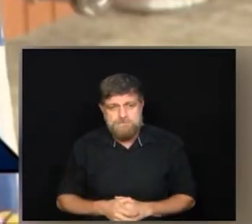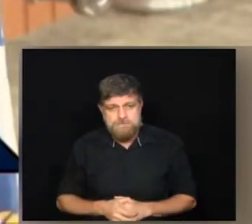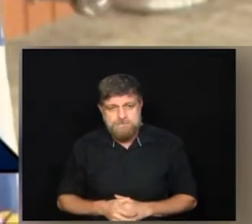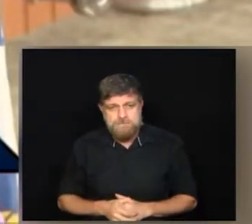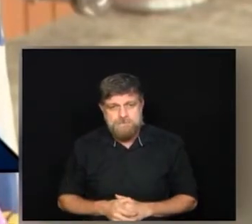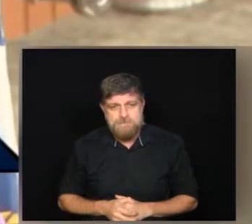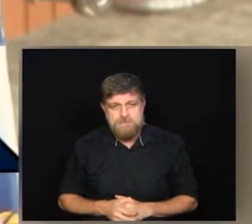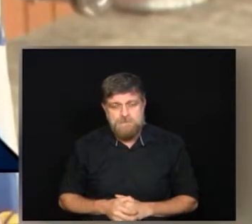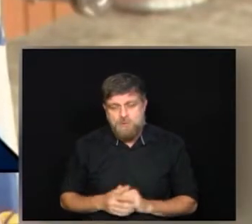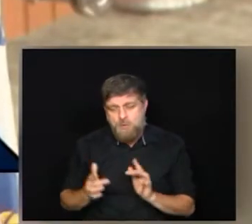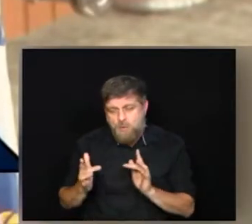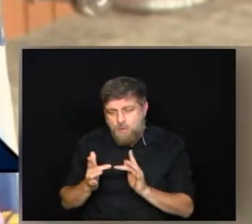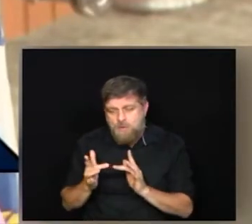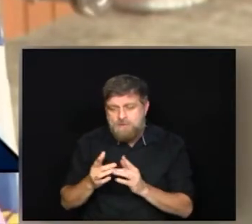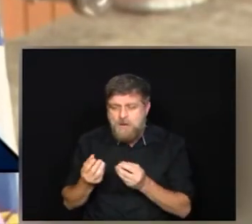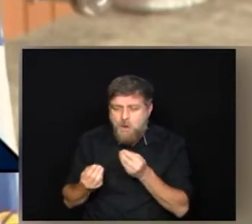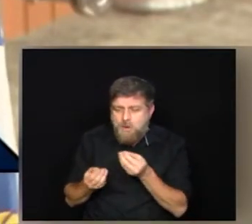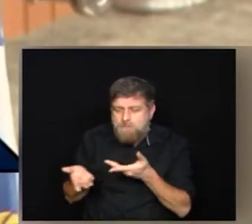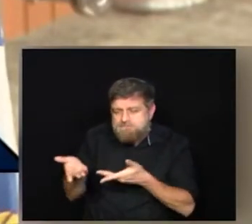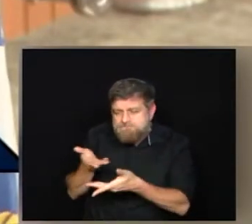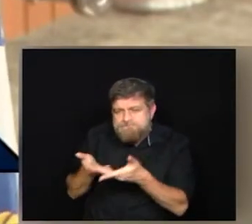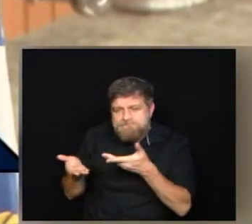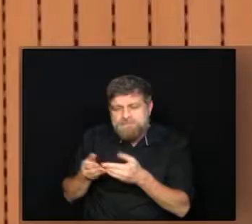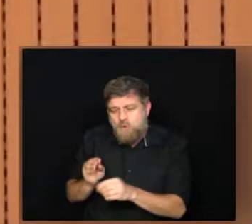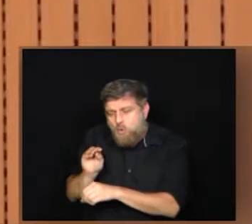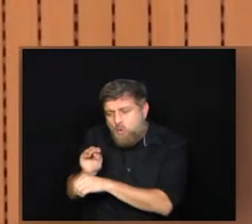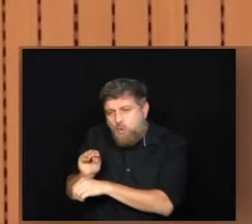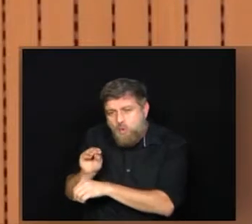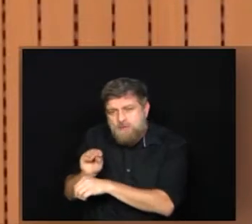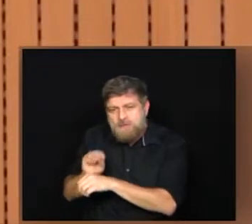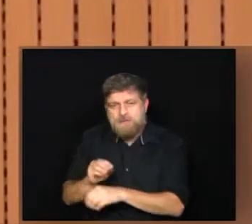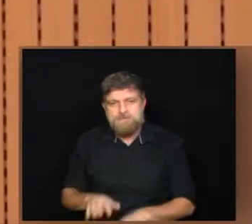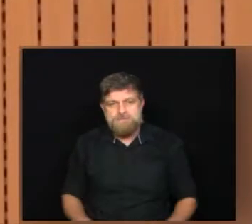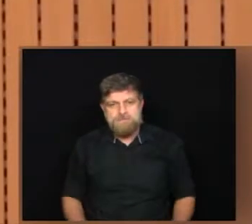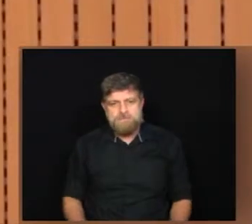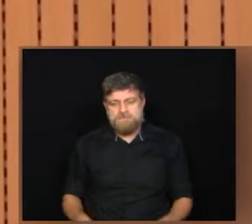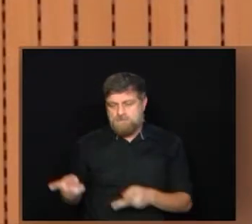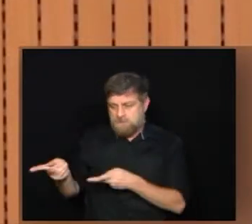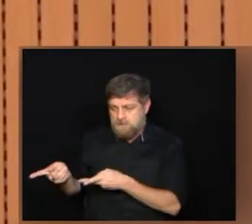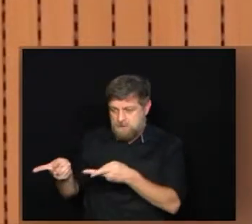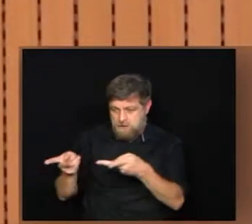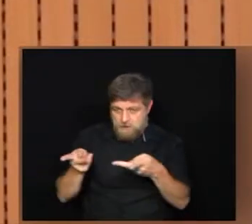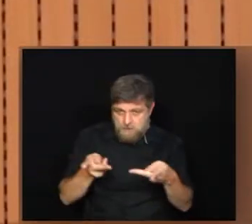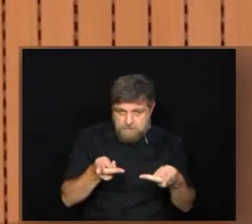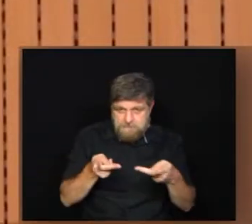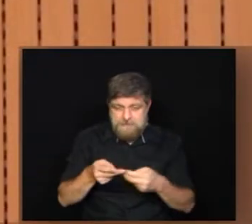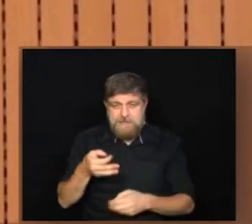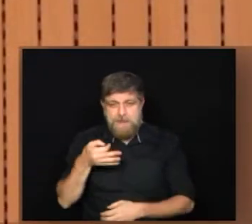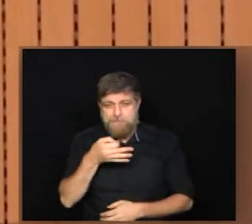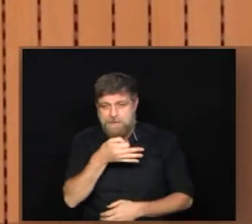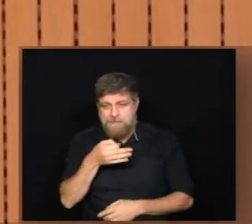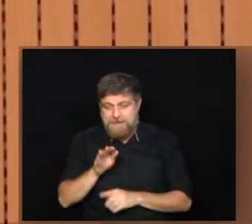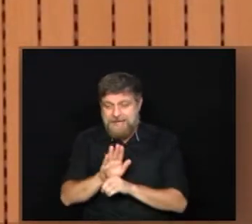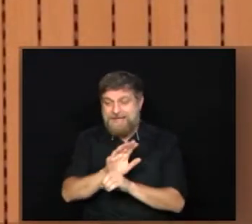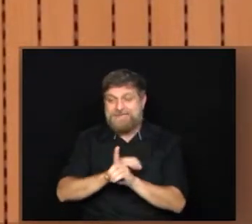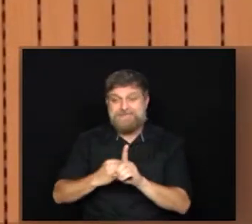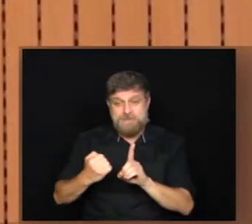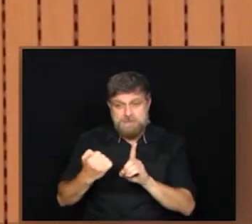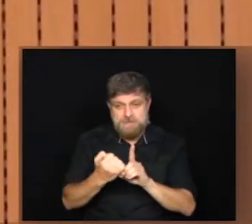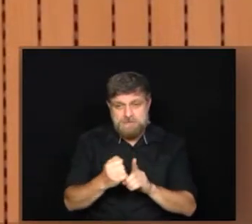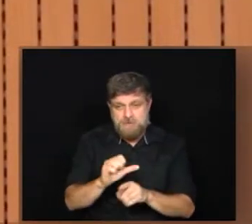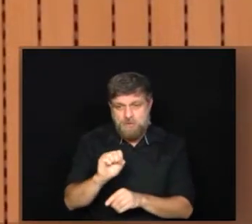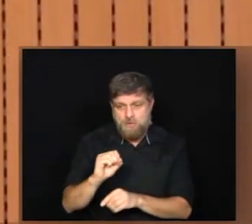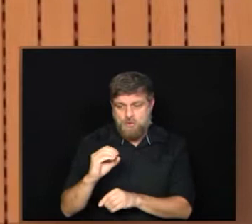esse contato com o idoso, cuidar mais deles. Uma das convidadas para a reunião foi a assistente social